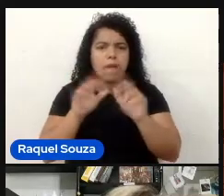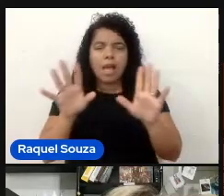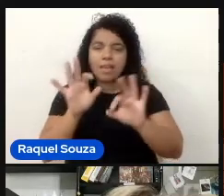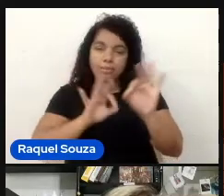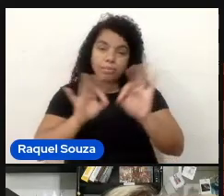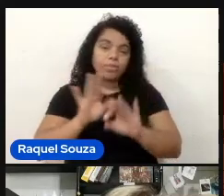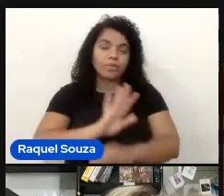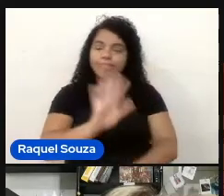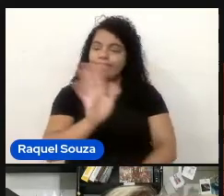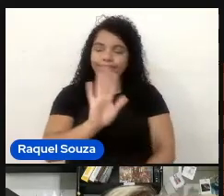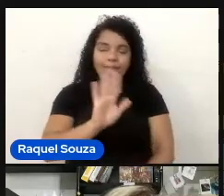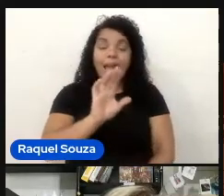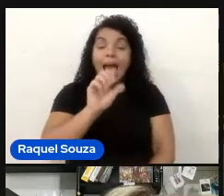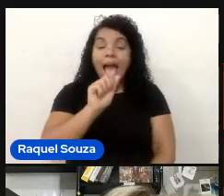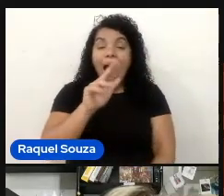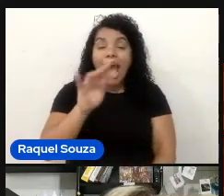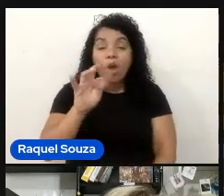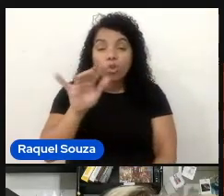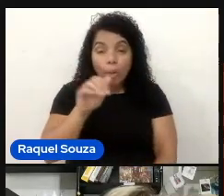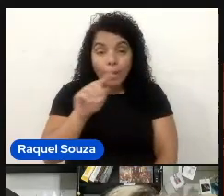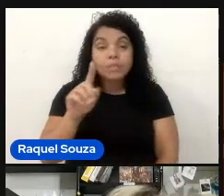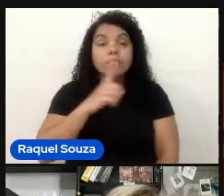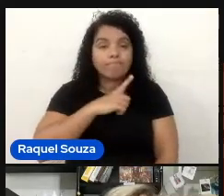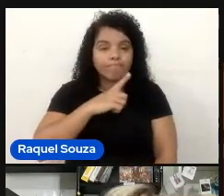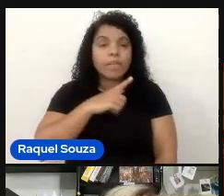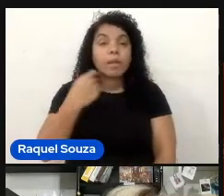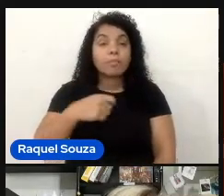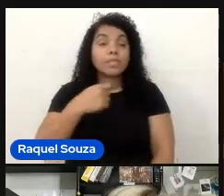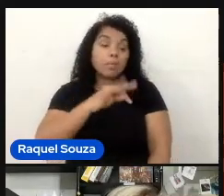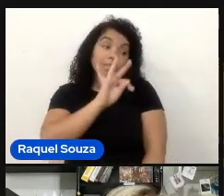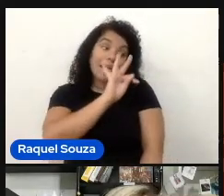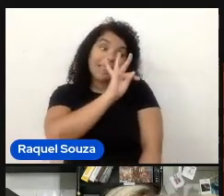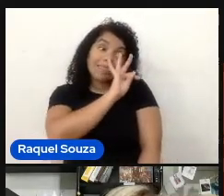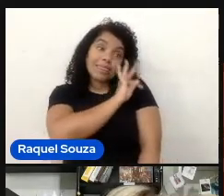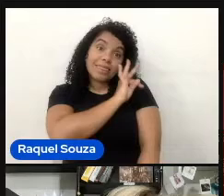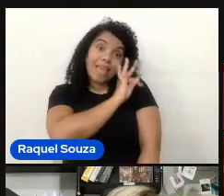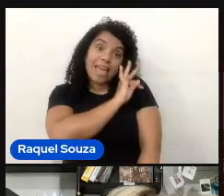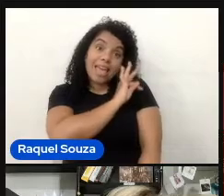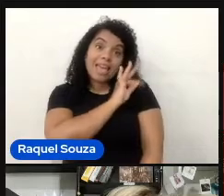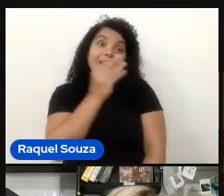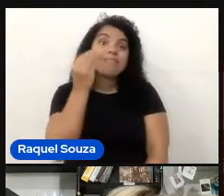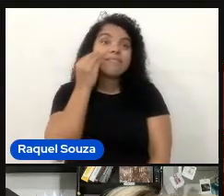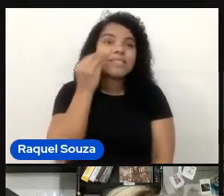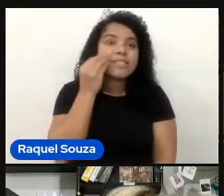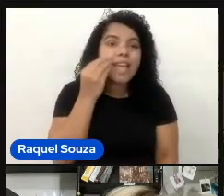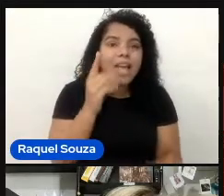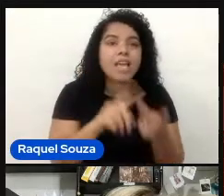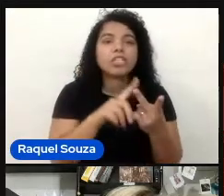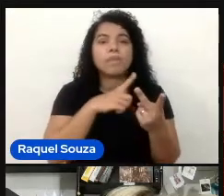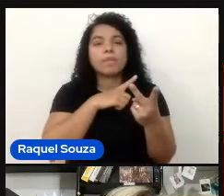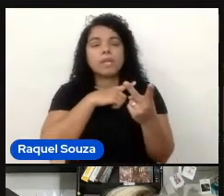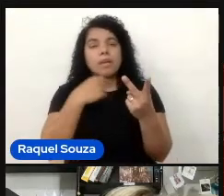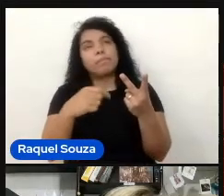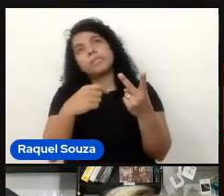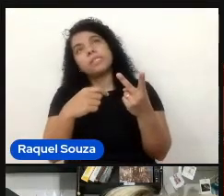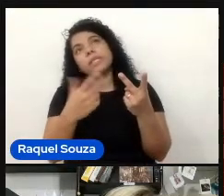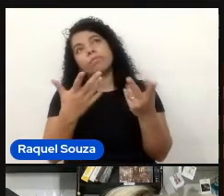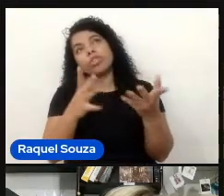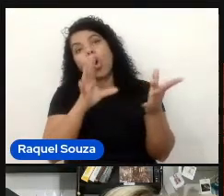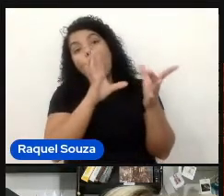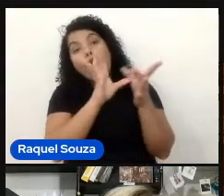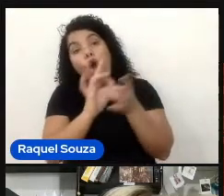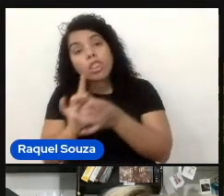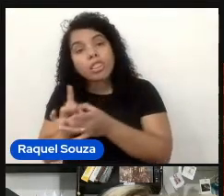Além da automação, nós precisamos de técnicas de testes, nós precisamos de todo um contexto para